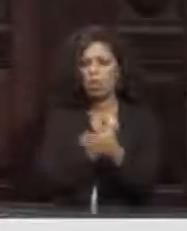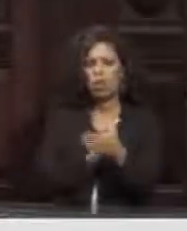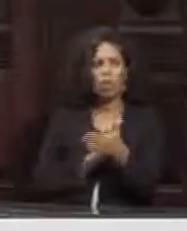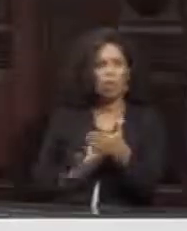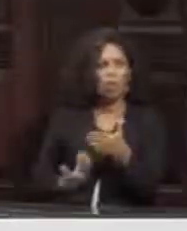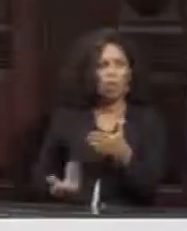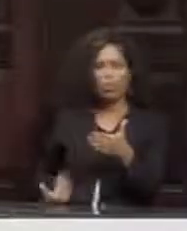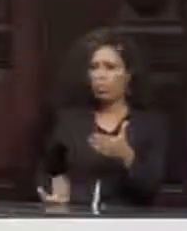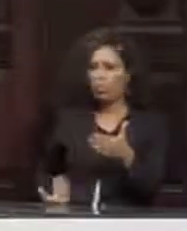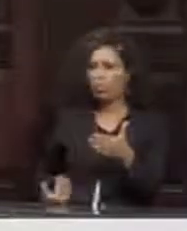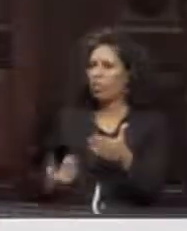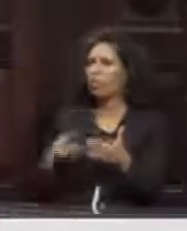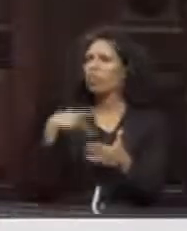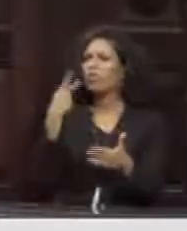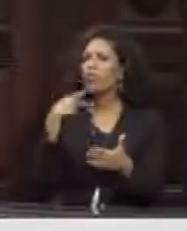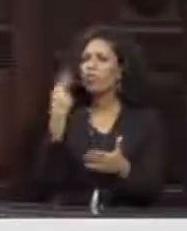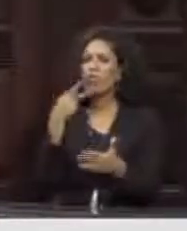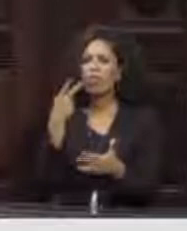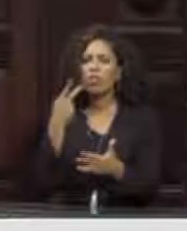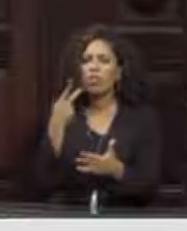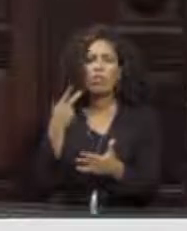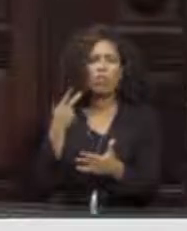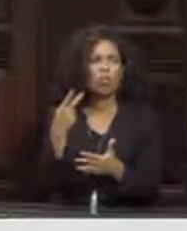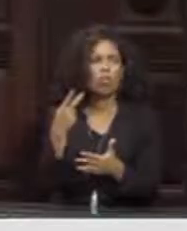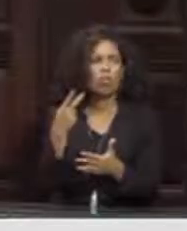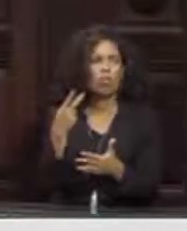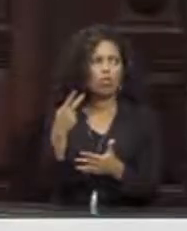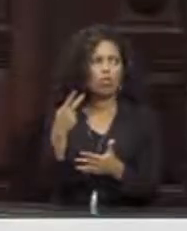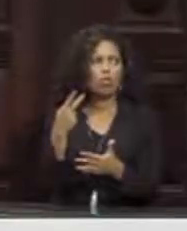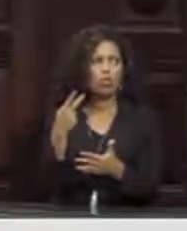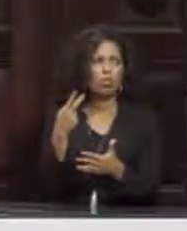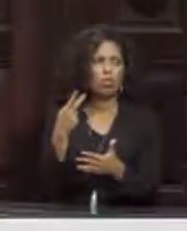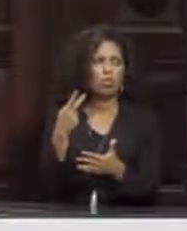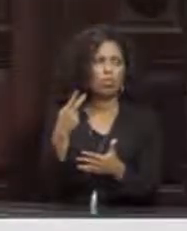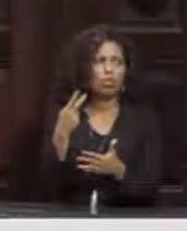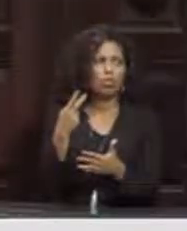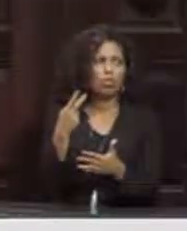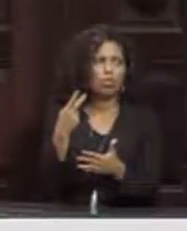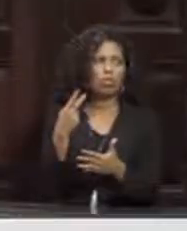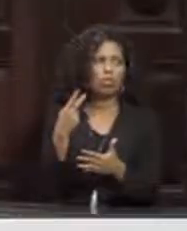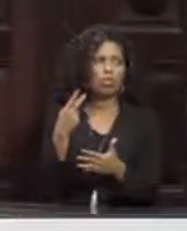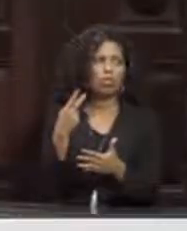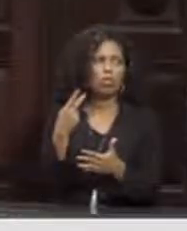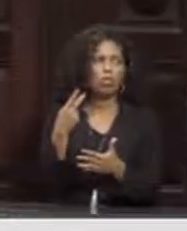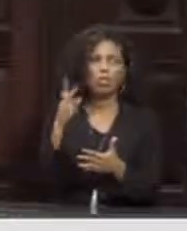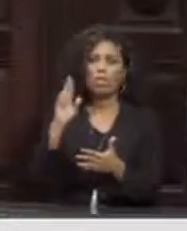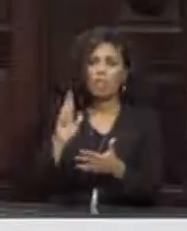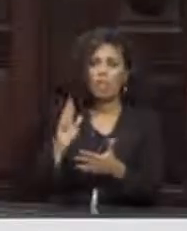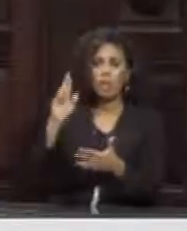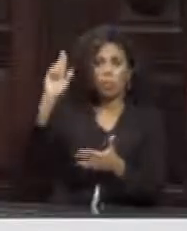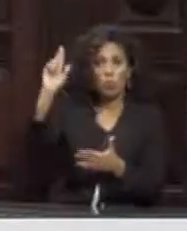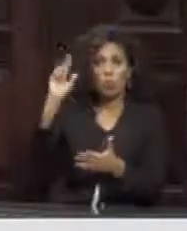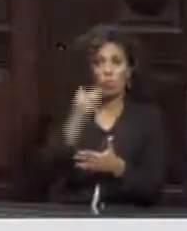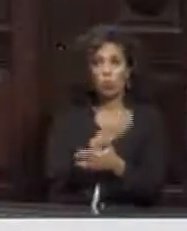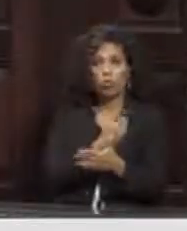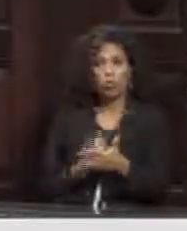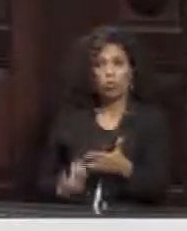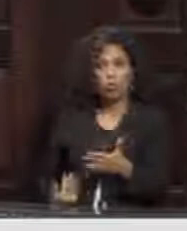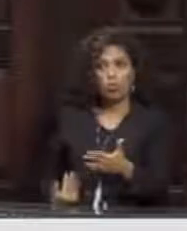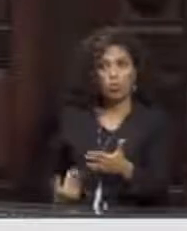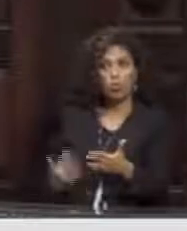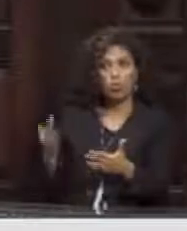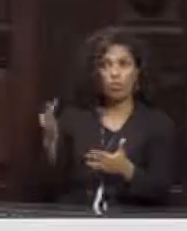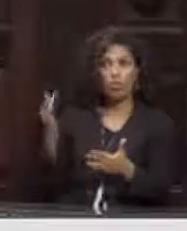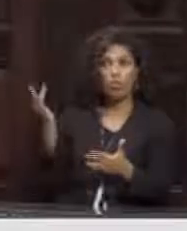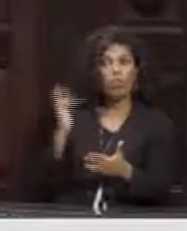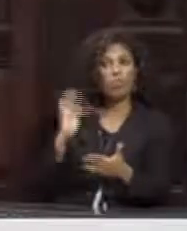a garantia que já é responsabilidade do governo federal, mas que assumiu